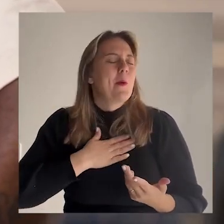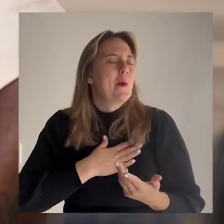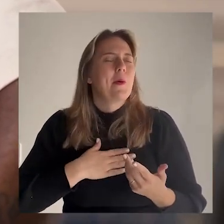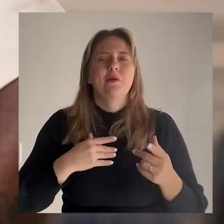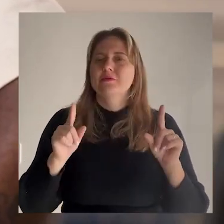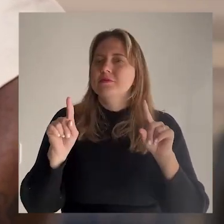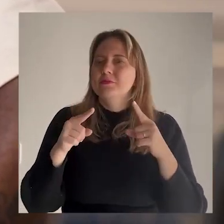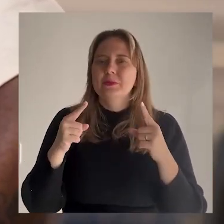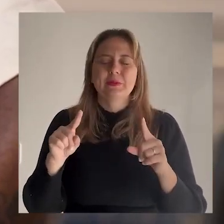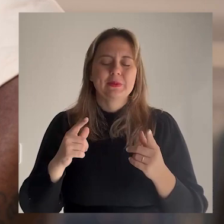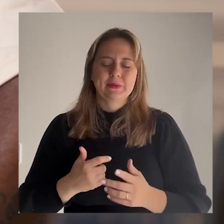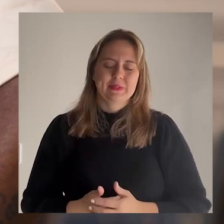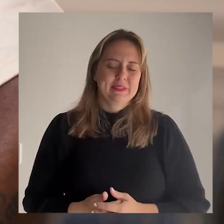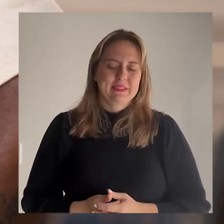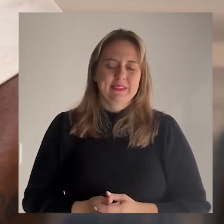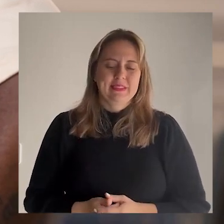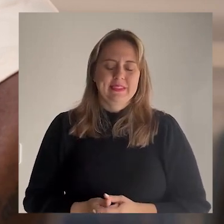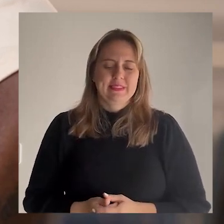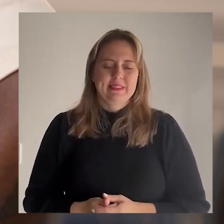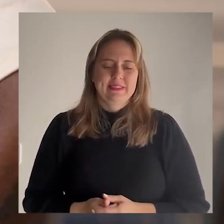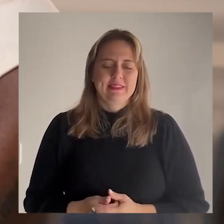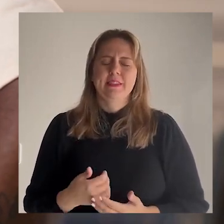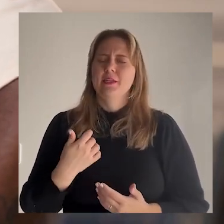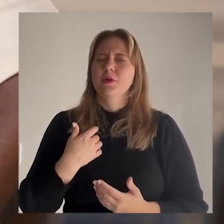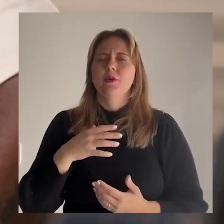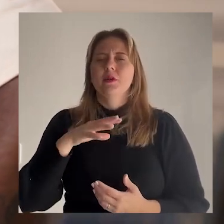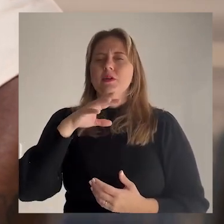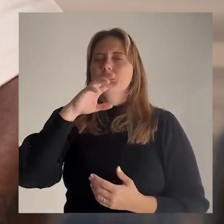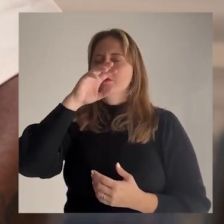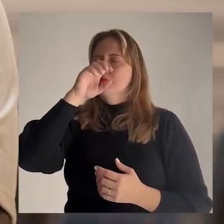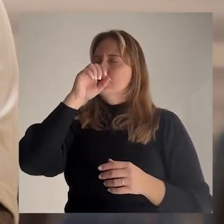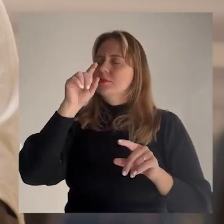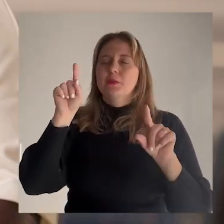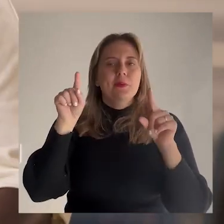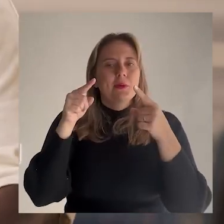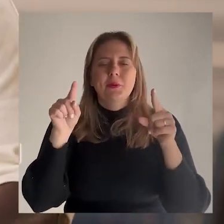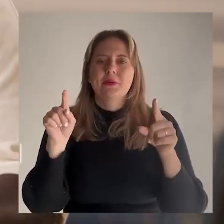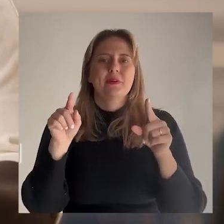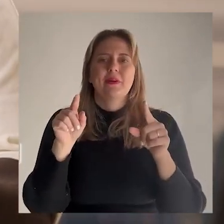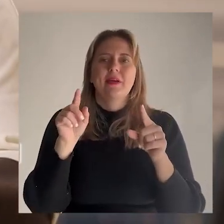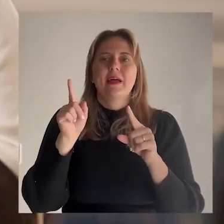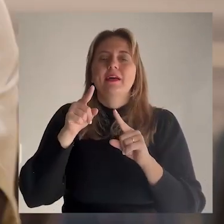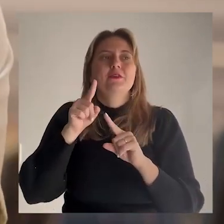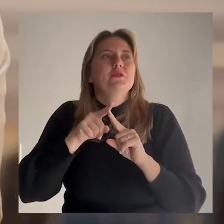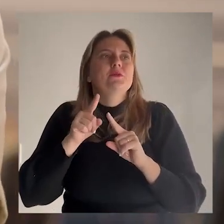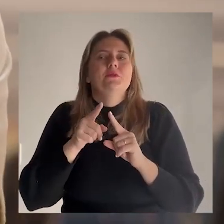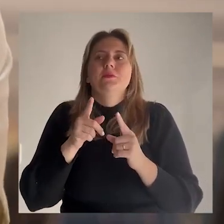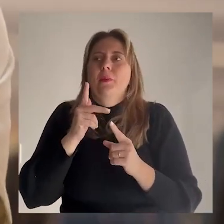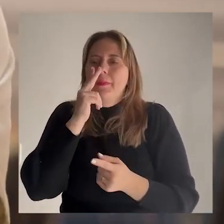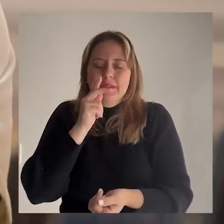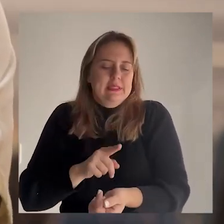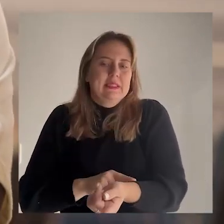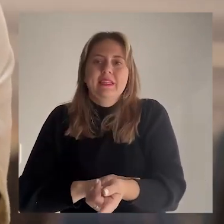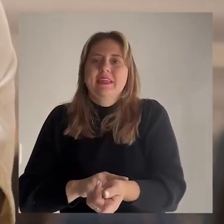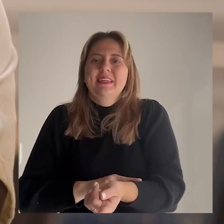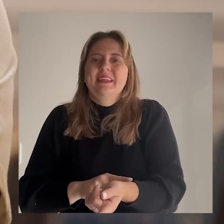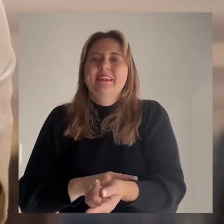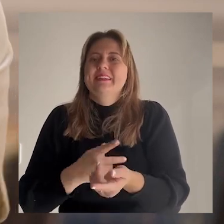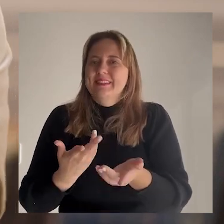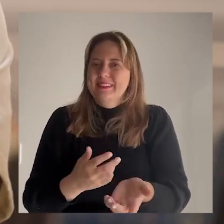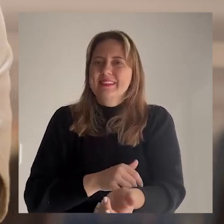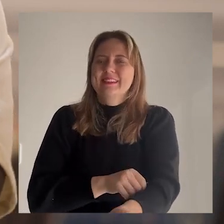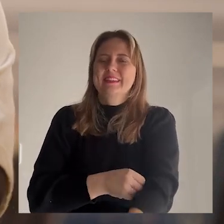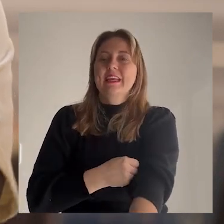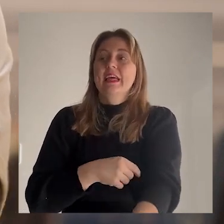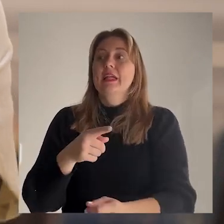música, eu respiro música, sabe, mano? Tipo, a música é uma coisa, parece o sangue, sabe? Música pra mim é